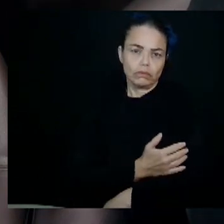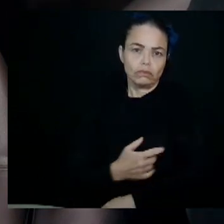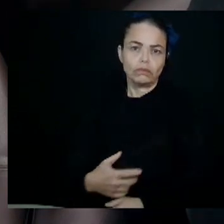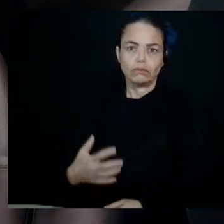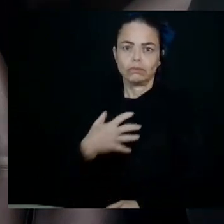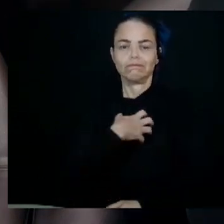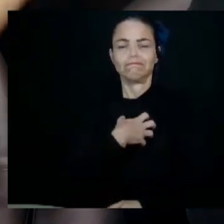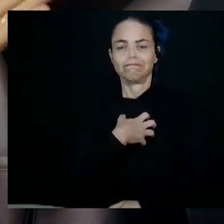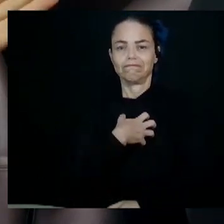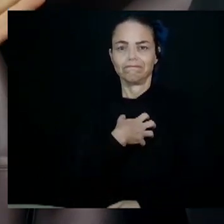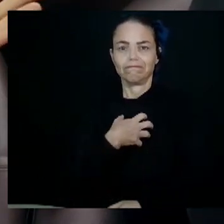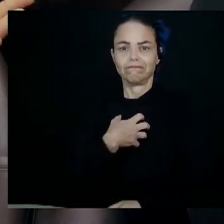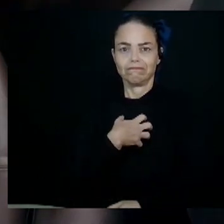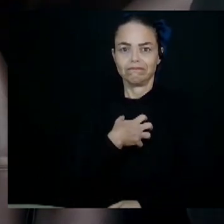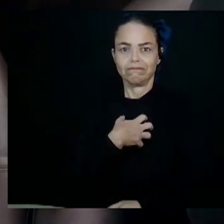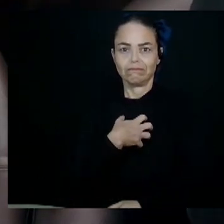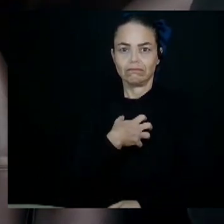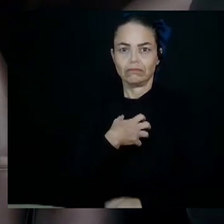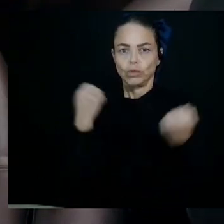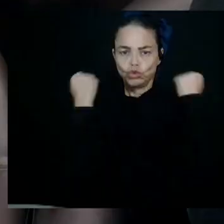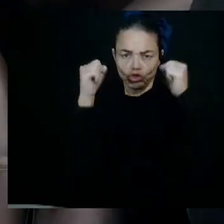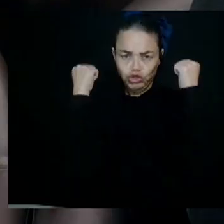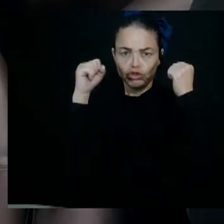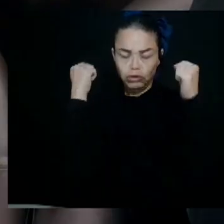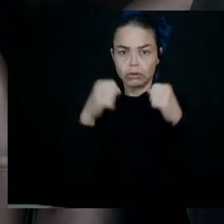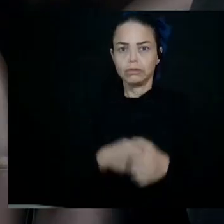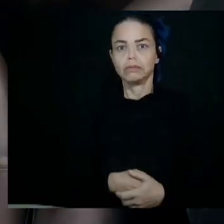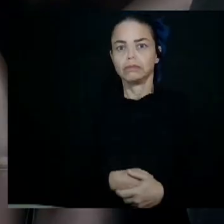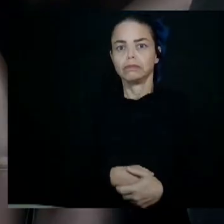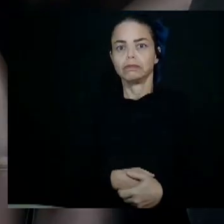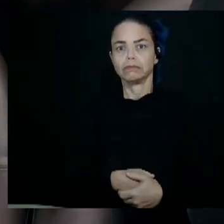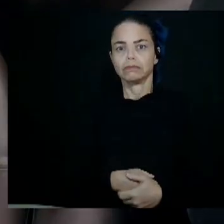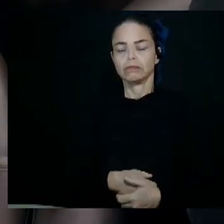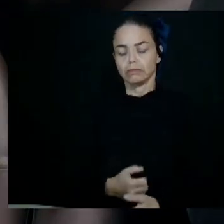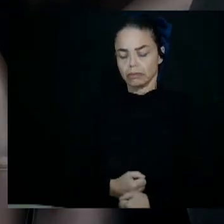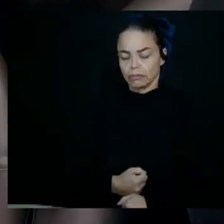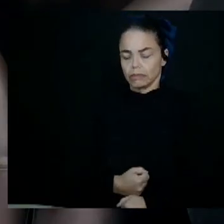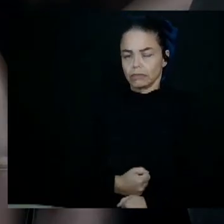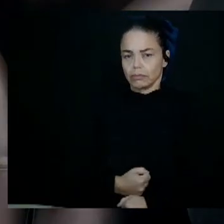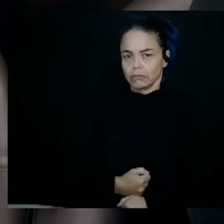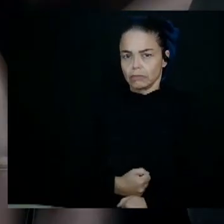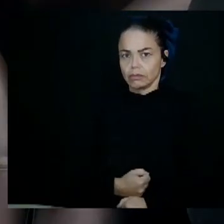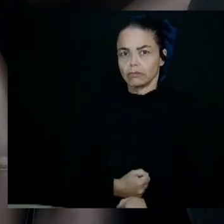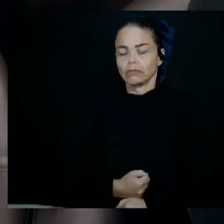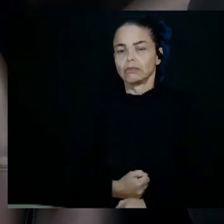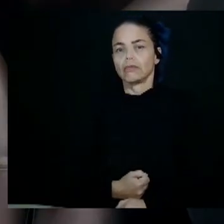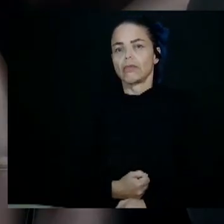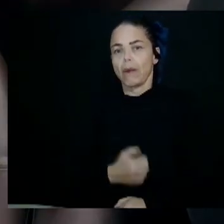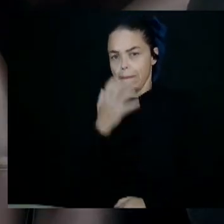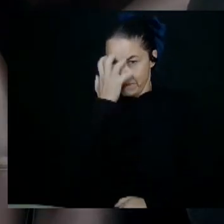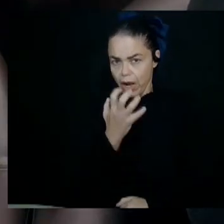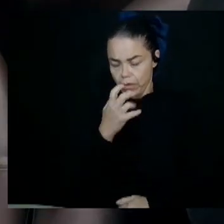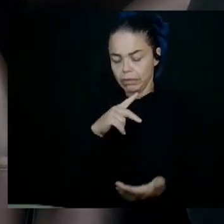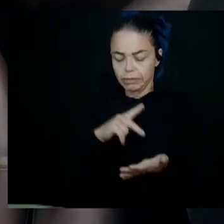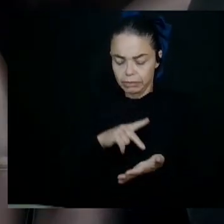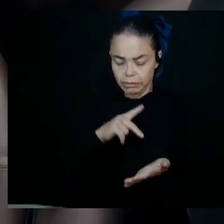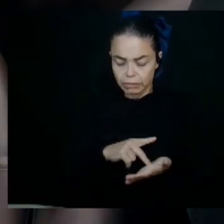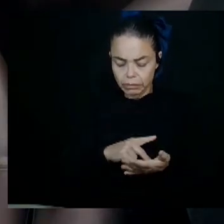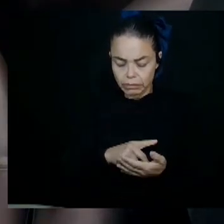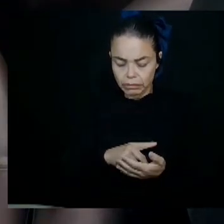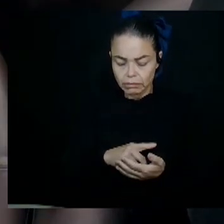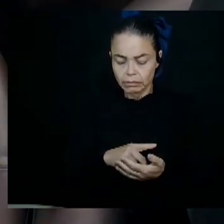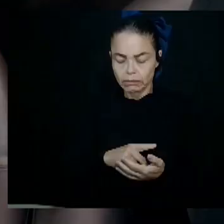tá enfesada. Exatamente. Ela tá com o intestino preso, ela fica de mau humor. É real. Porque a